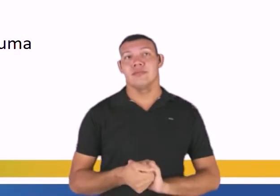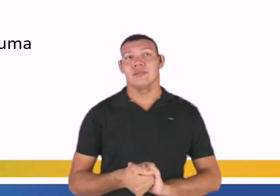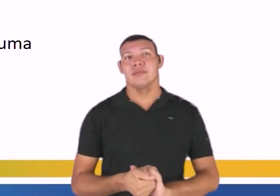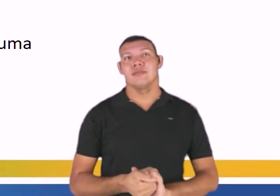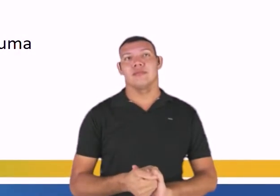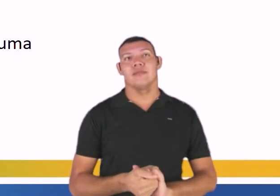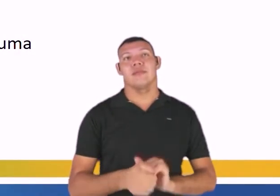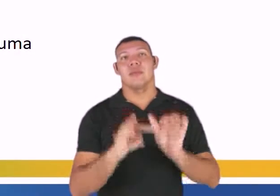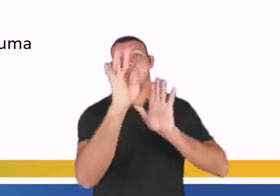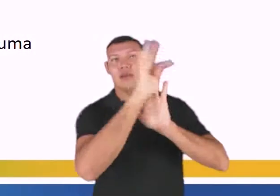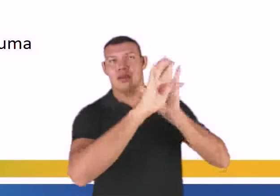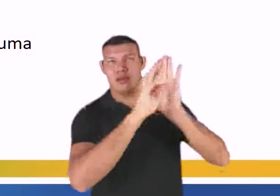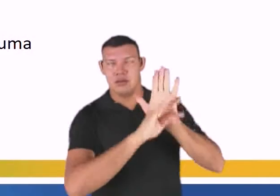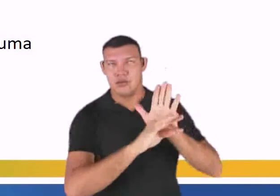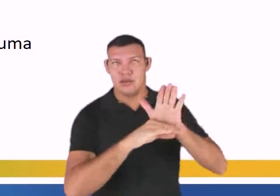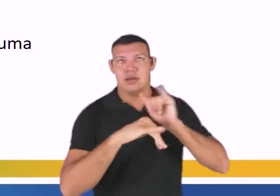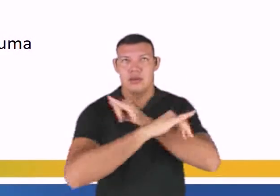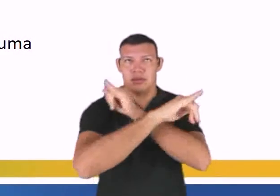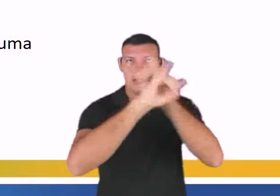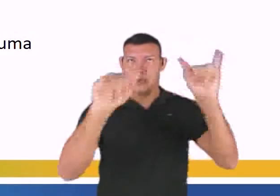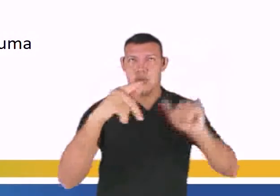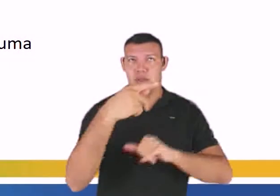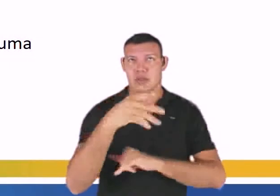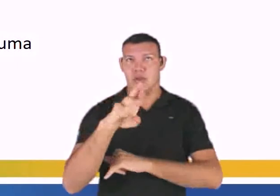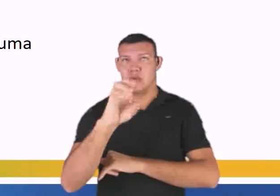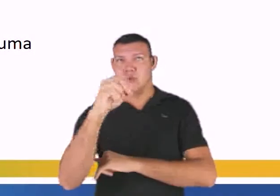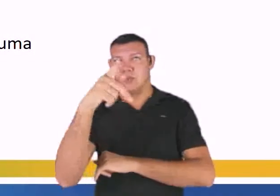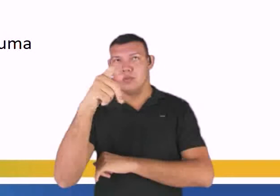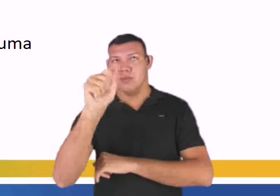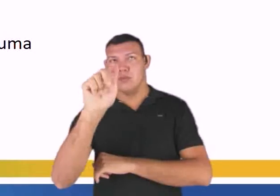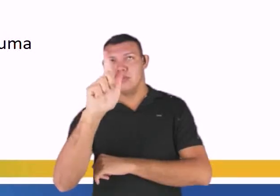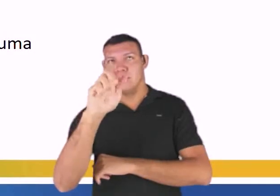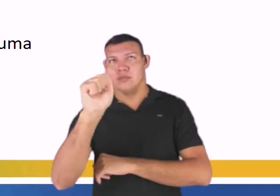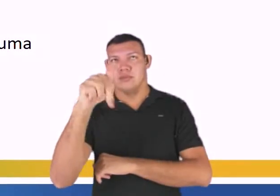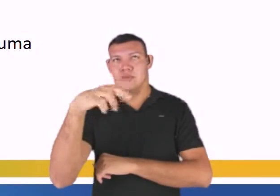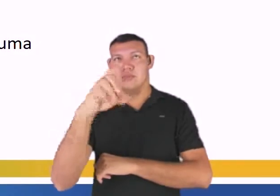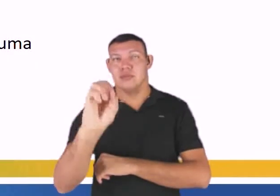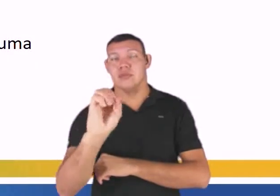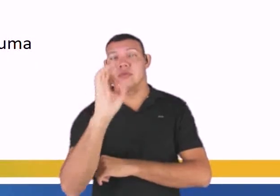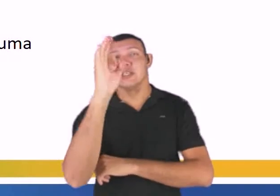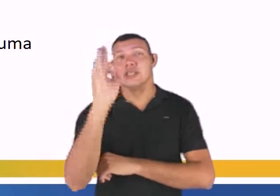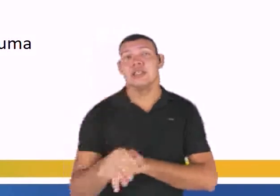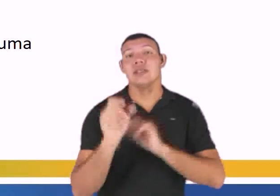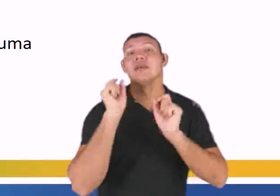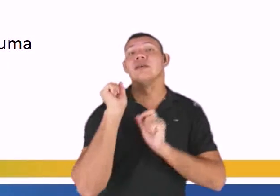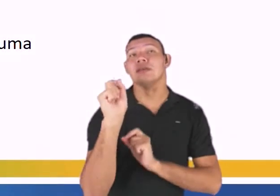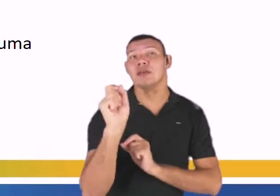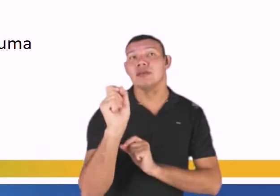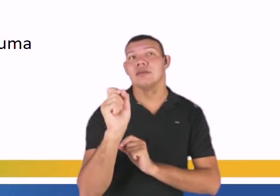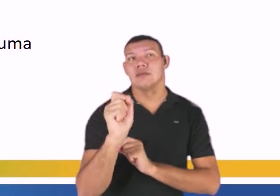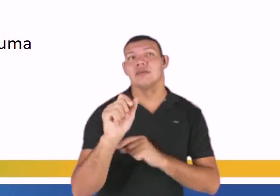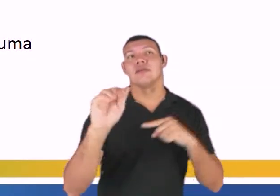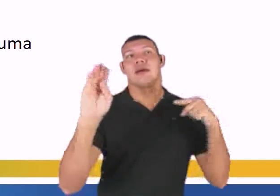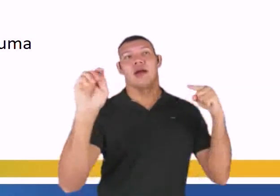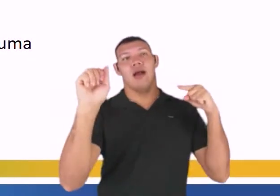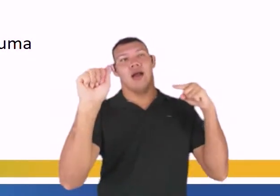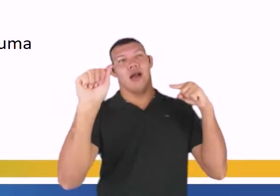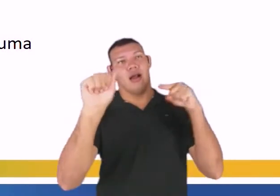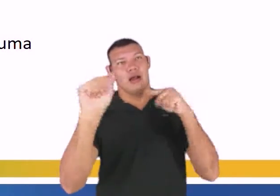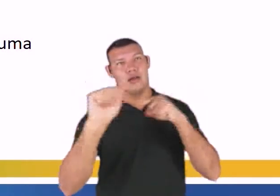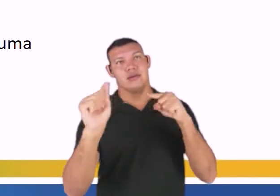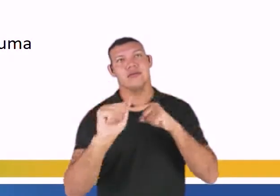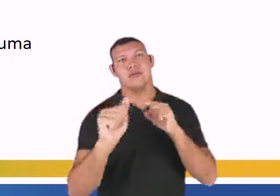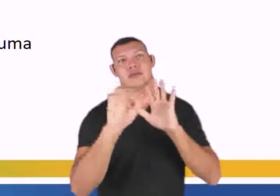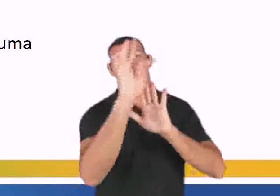Sobre o texto publicitário propaganda, é correto afirmar o quê? Apenas o texto não verbal é responsável